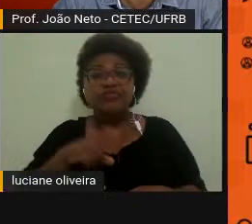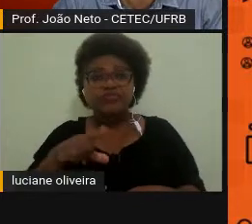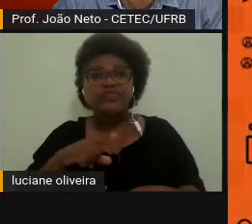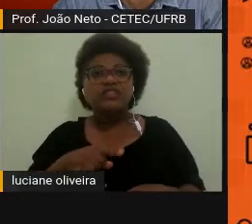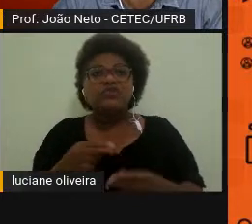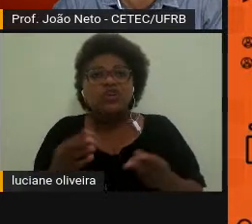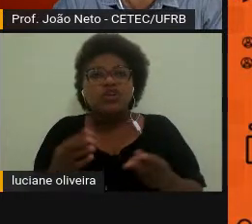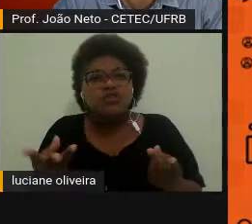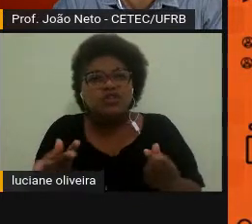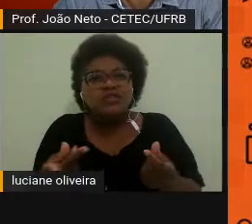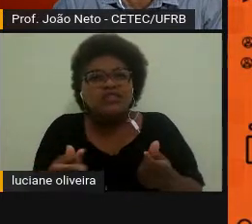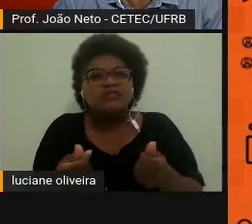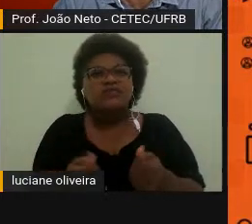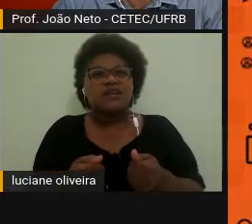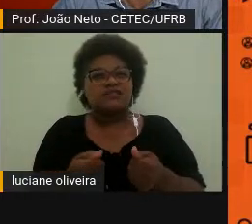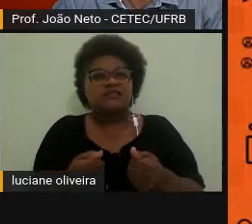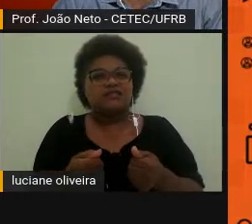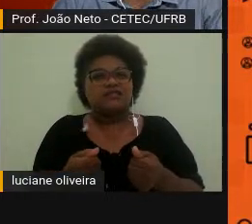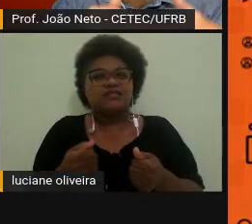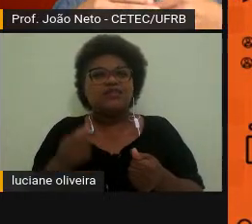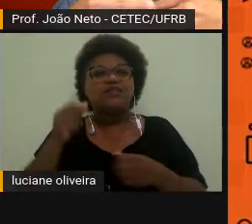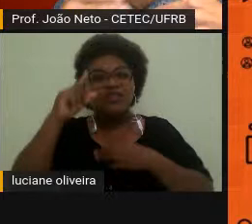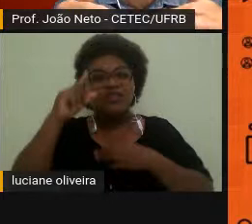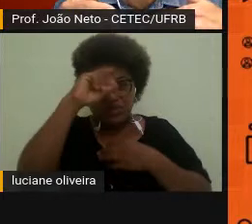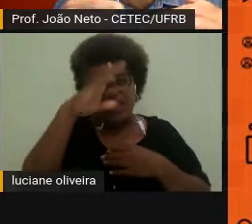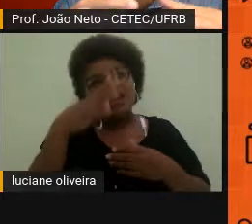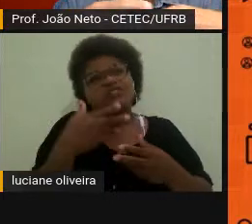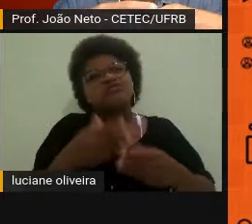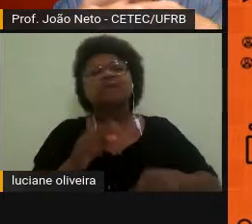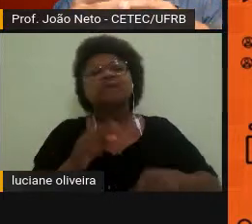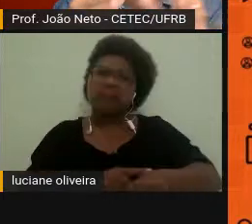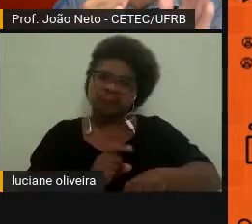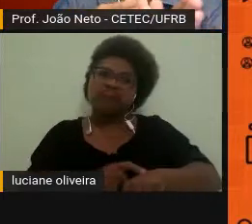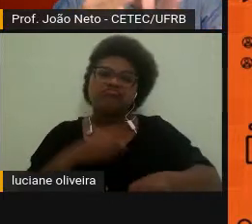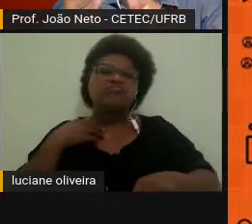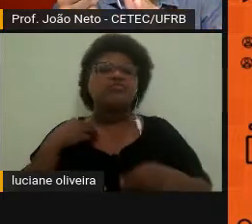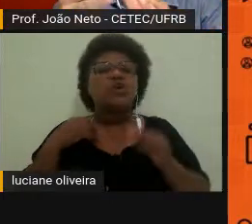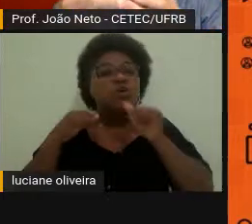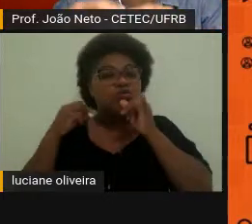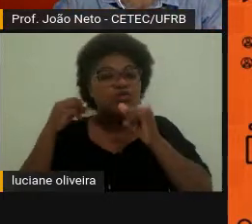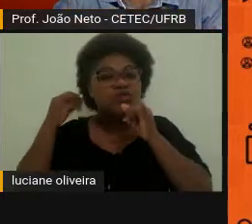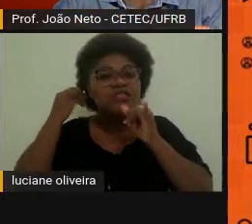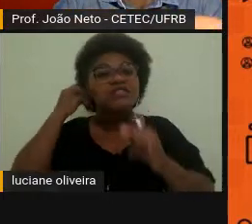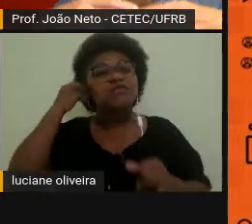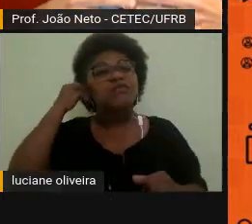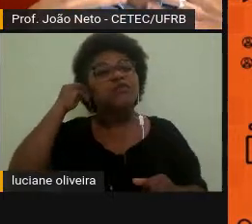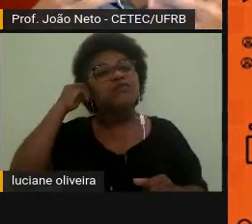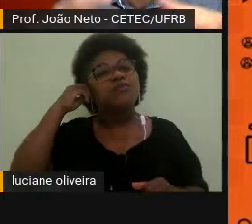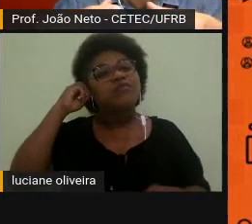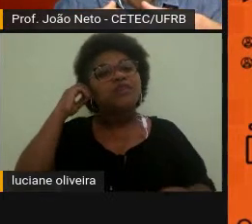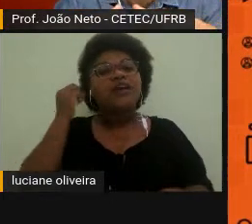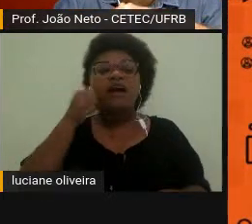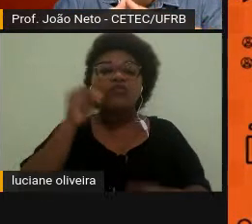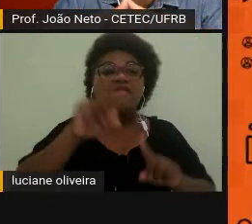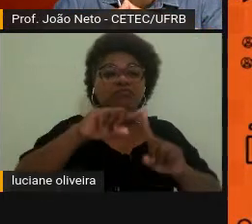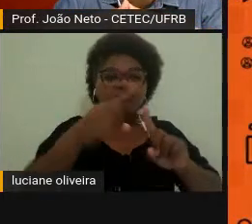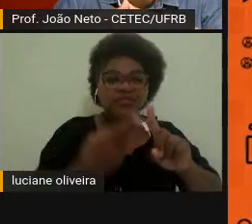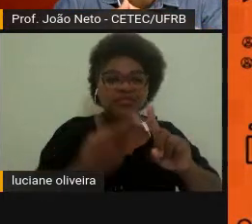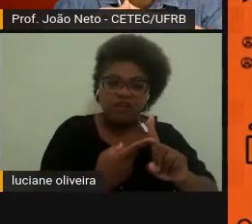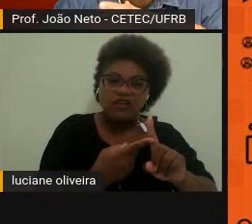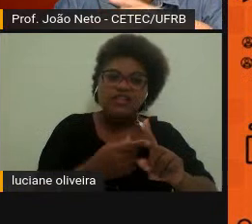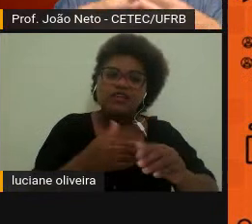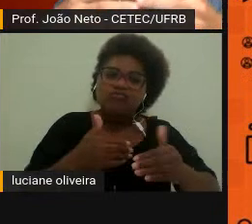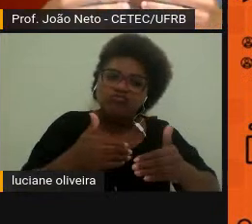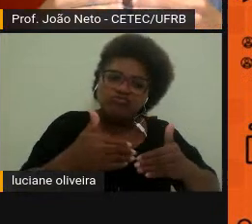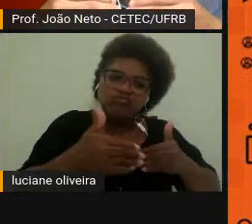comprometidas Em algum momento a a mulher grávida ela durante um certo tempo ela tem o seu